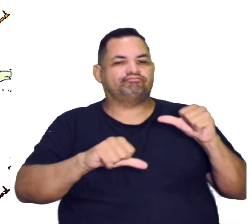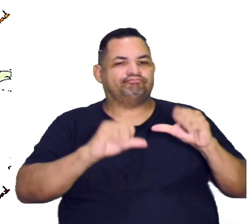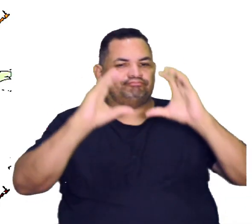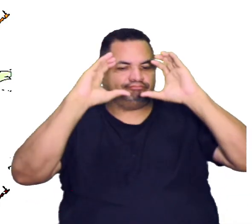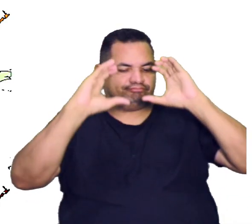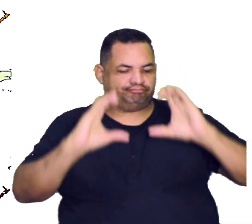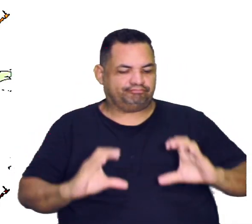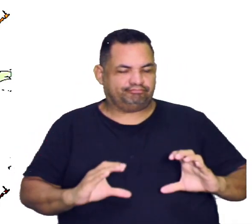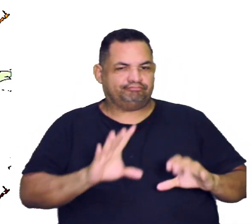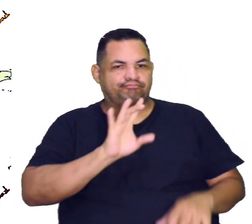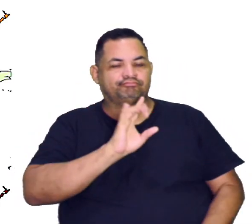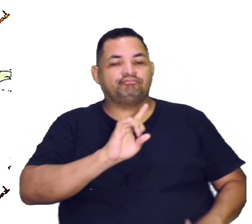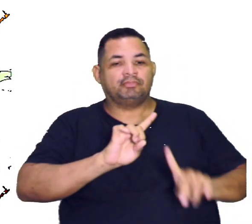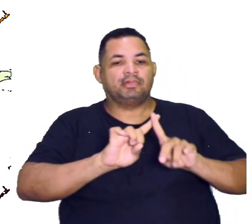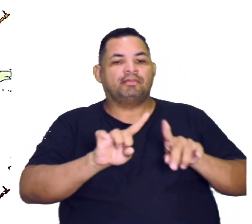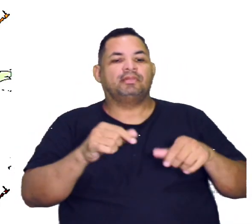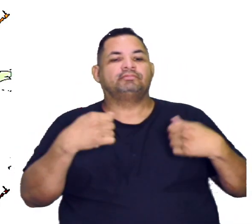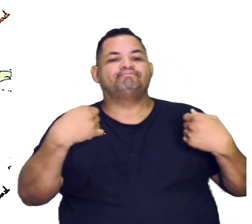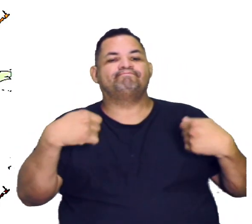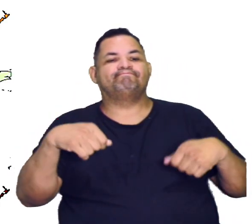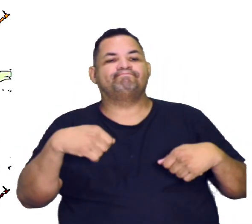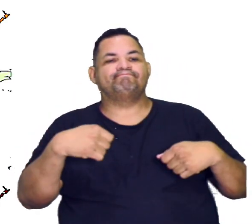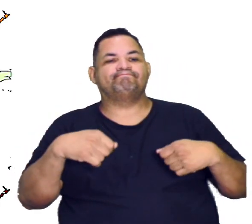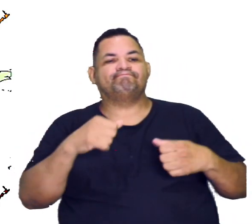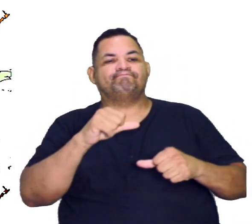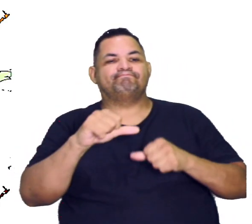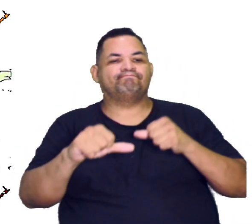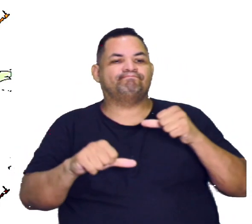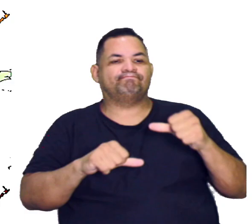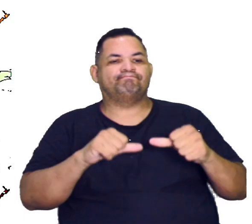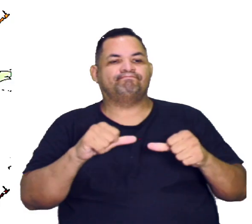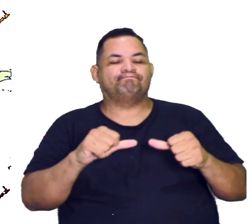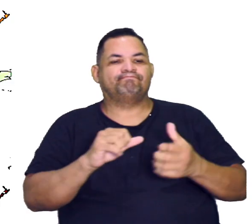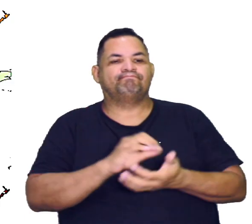forma individual, mas ainda há necessidade de uma mudança de